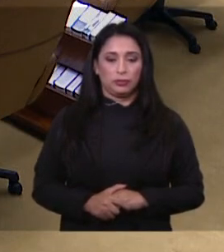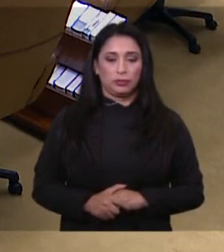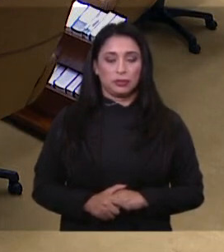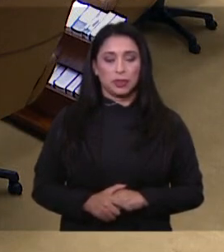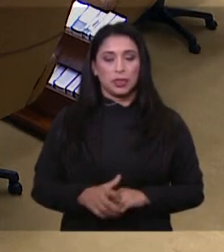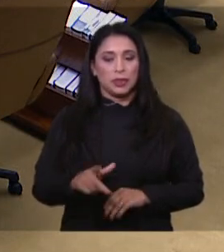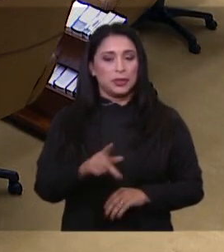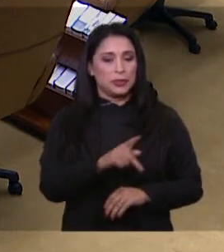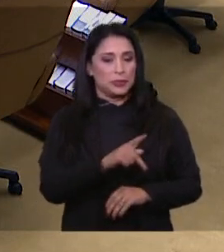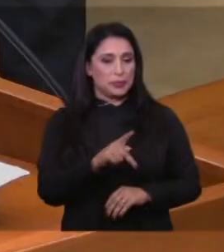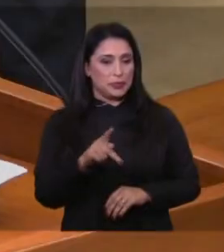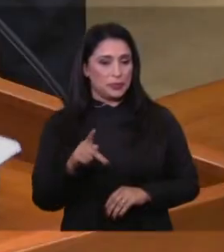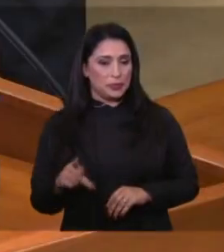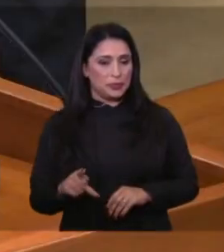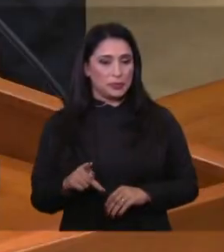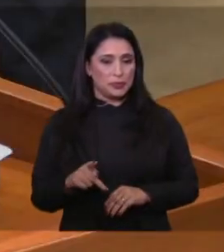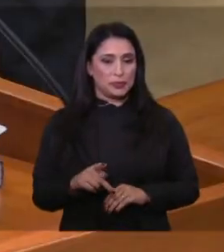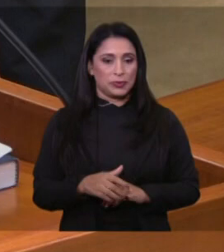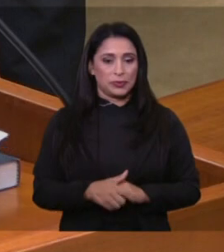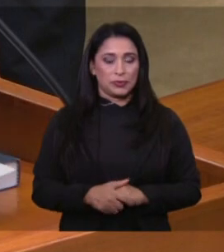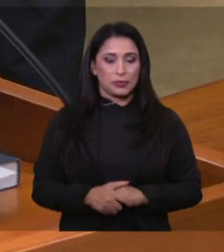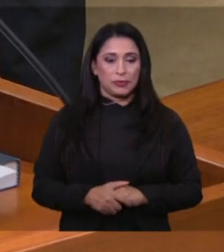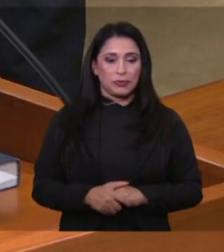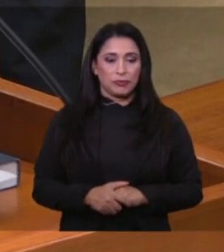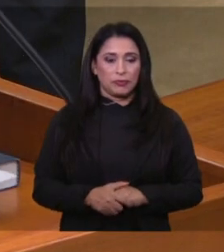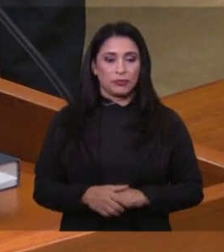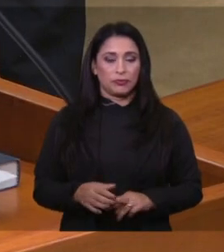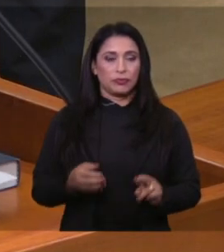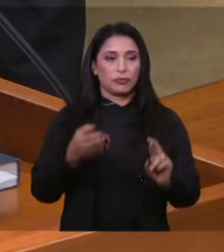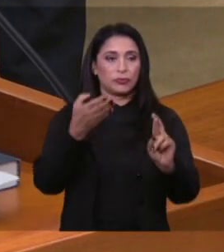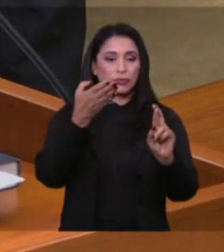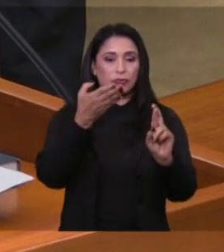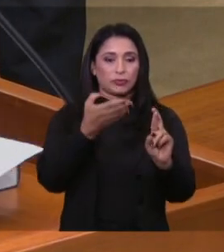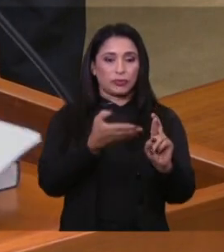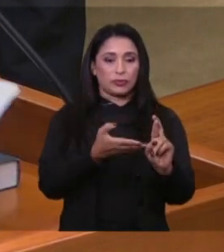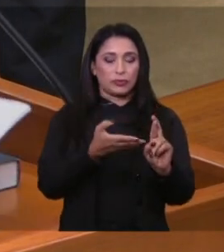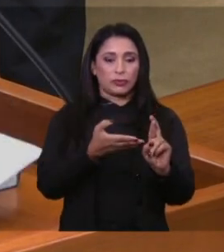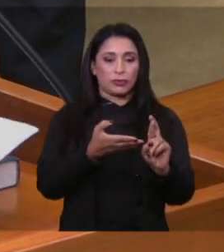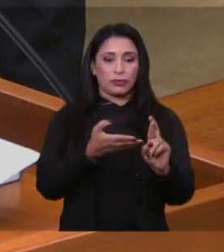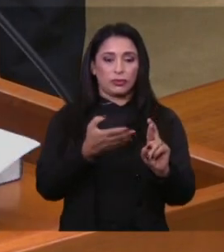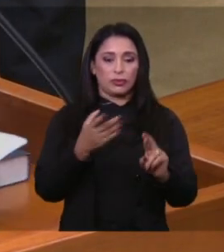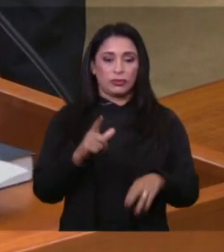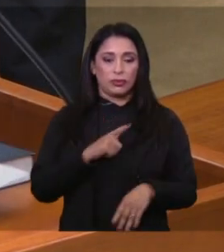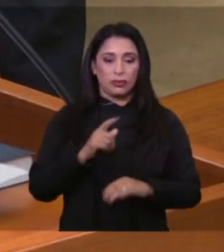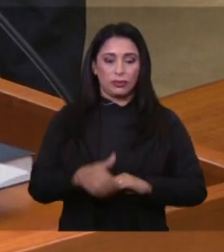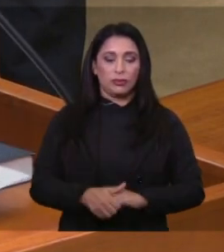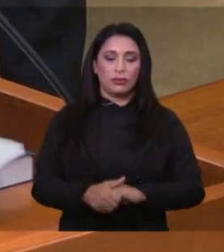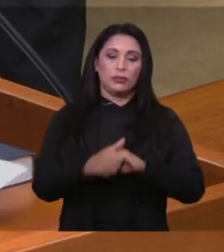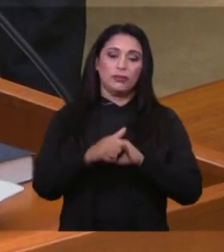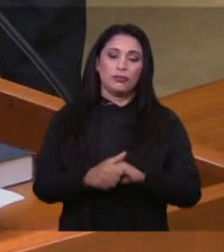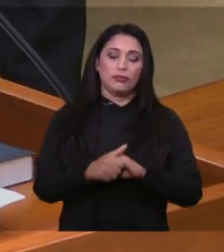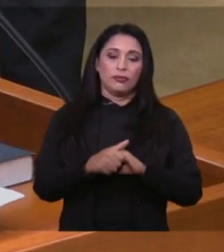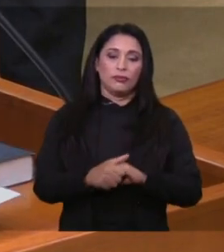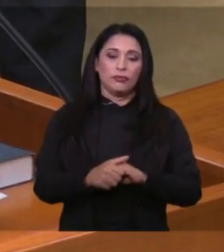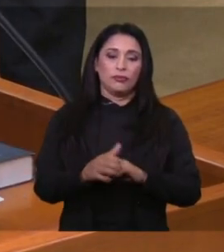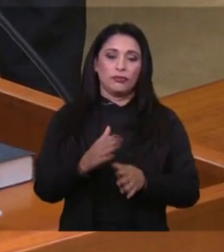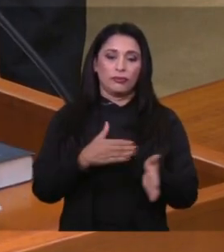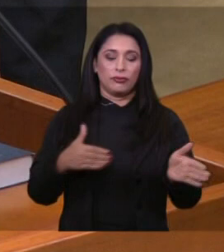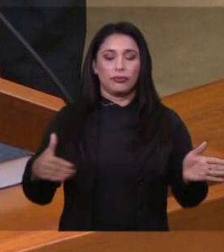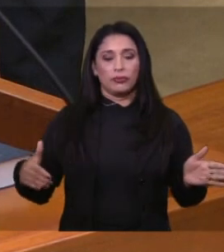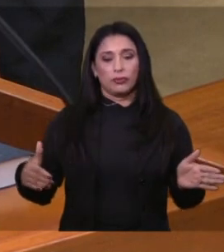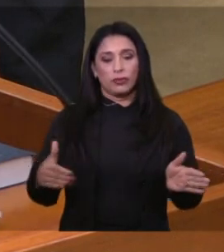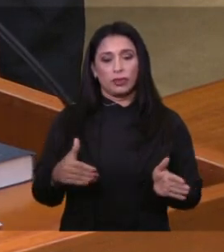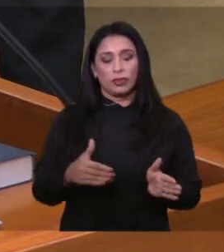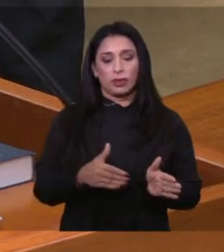Senhor presidente, na pessoa de Vossa Excelência, cumprimento toda